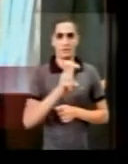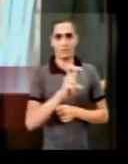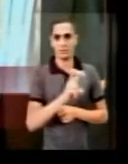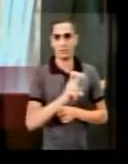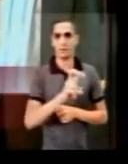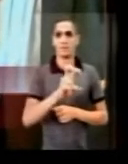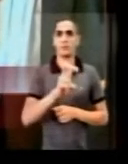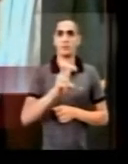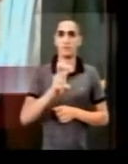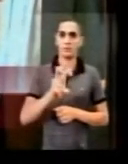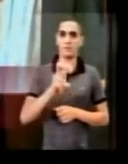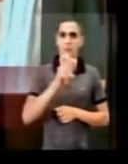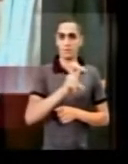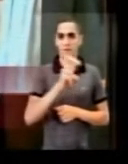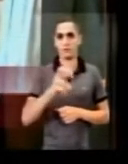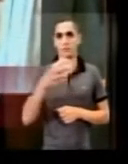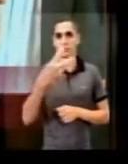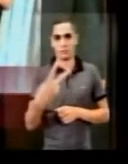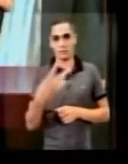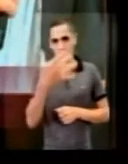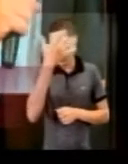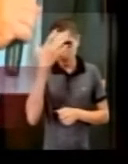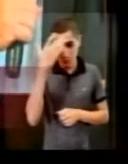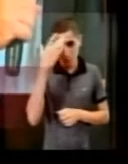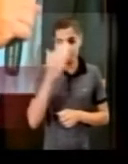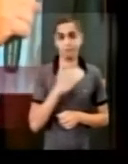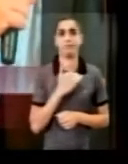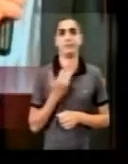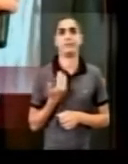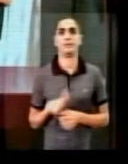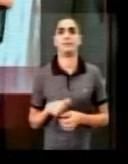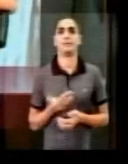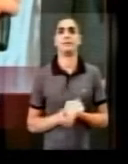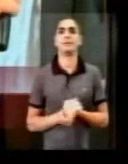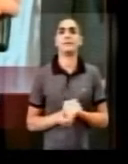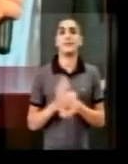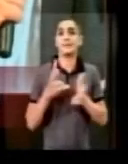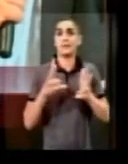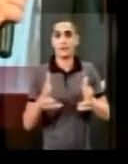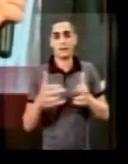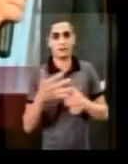552 pessoas foram a óbito, o que corresponde a